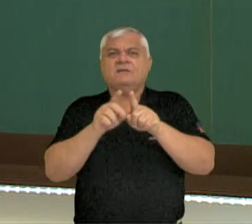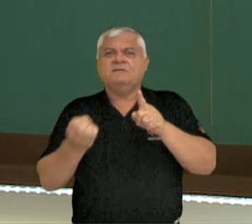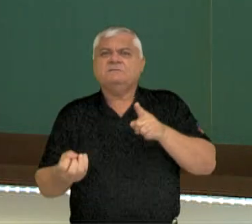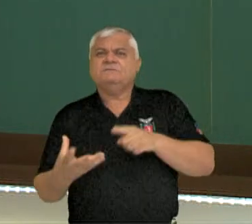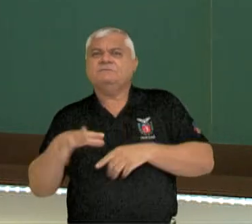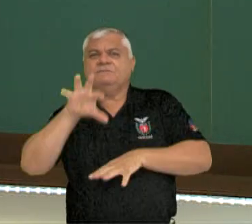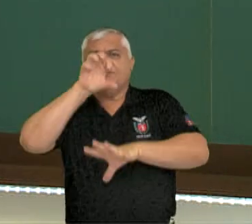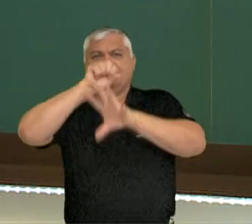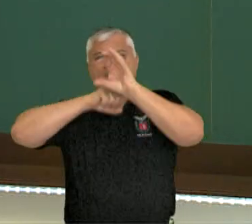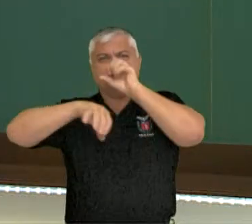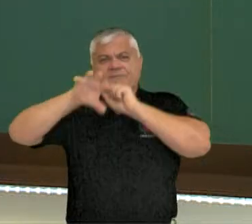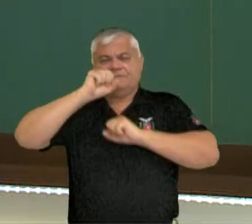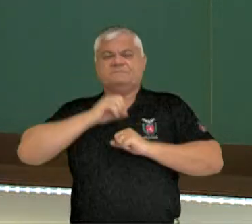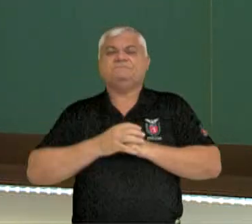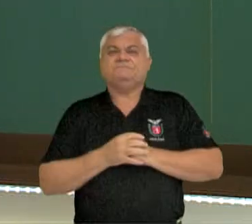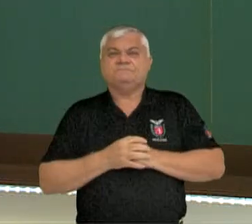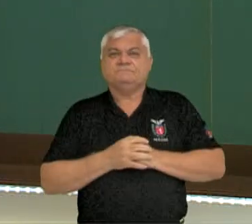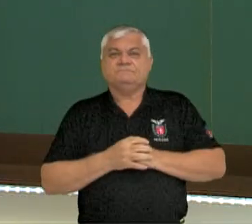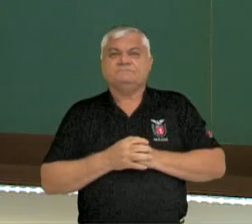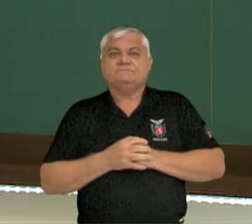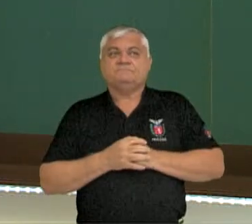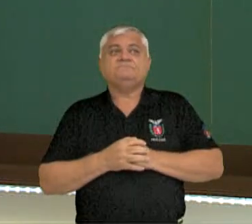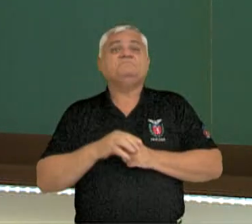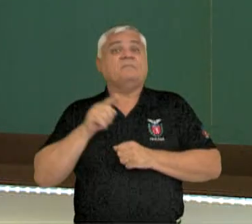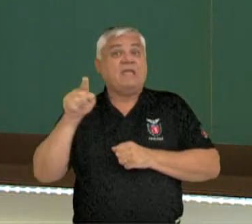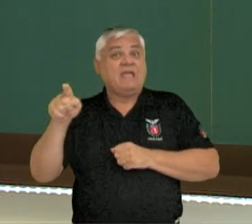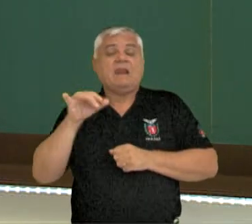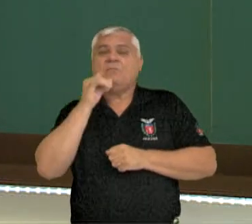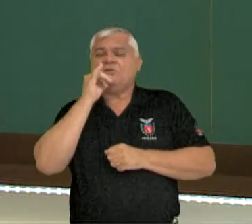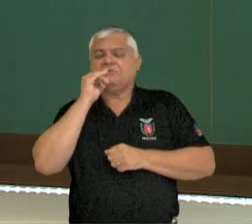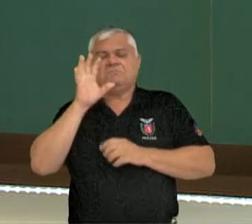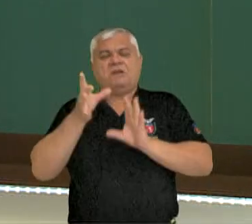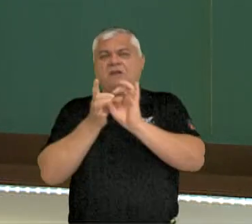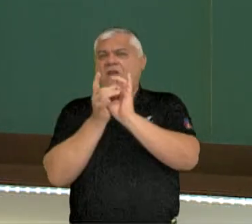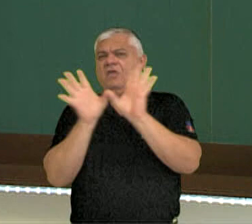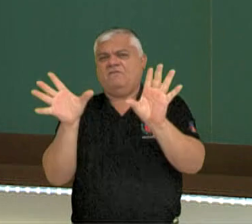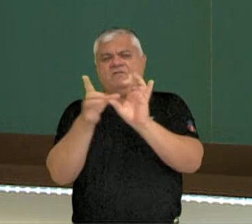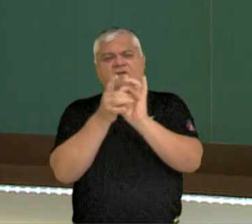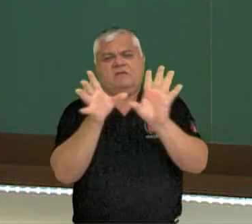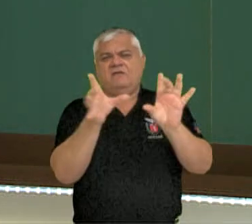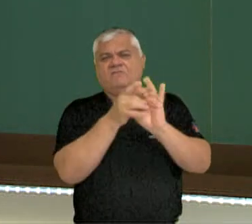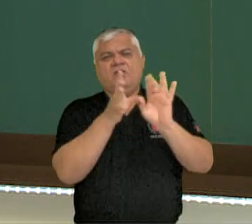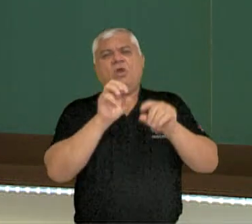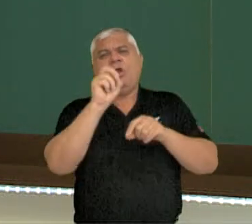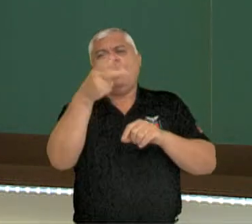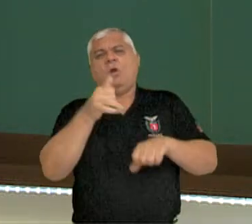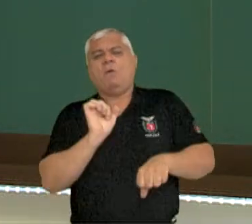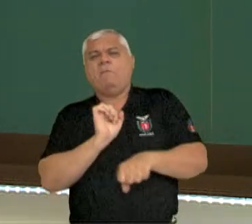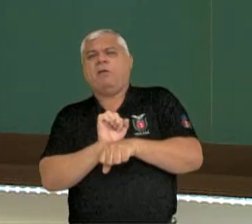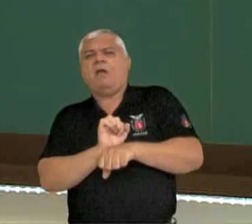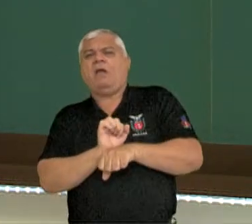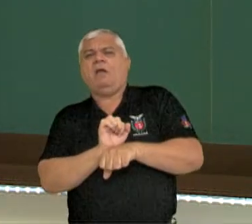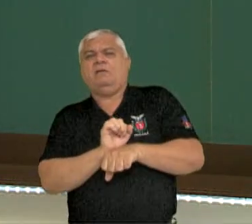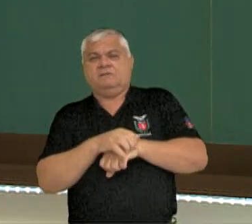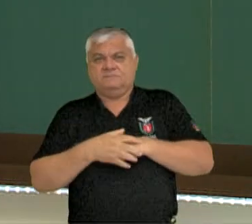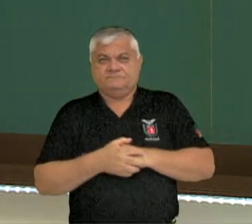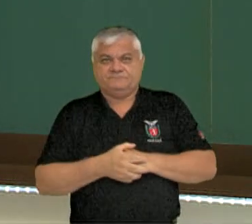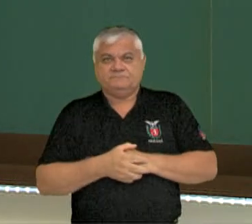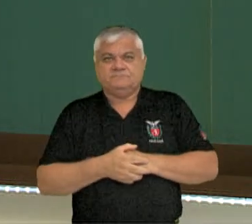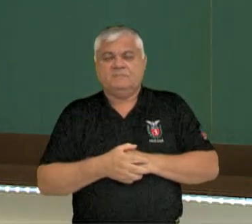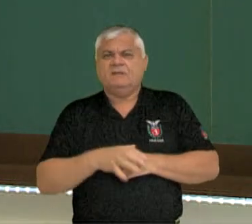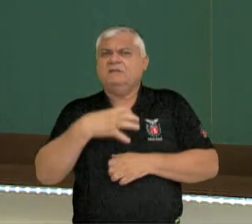respiração. Elas são flagelados de vida livre ou parasitas. Os sintomas então da